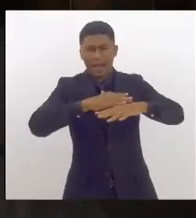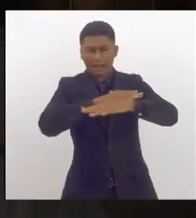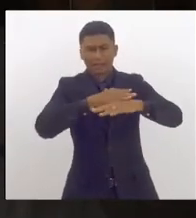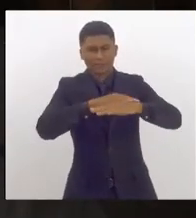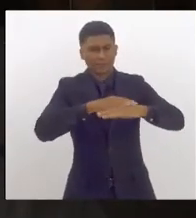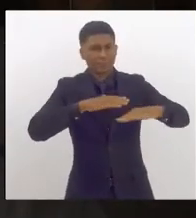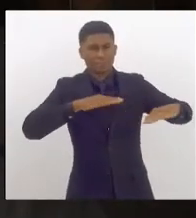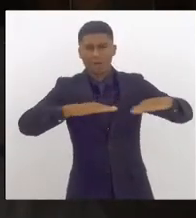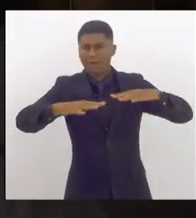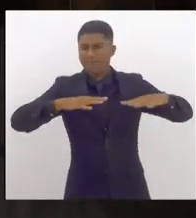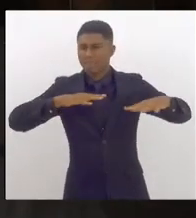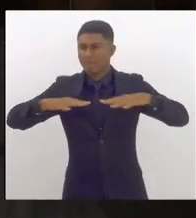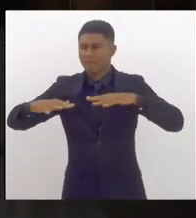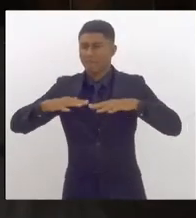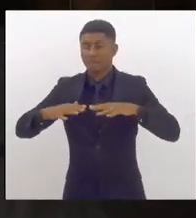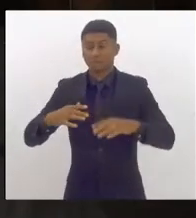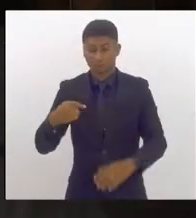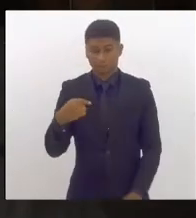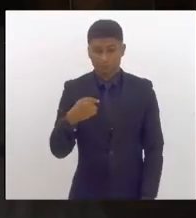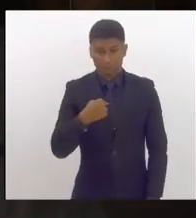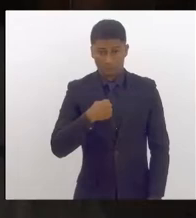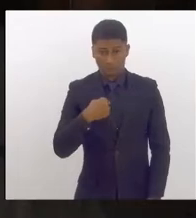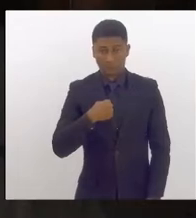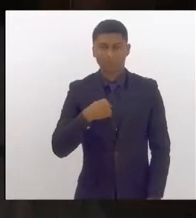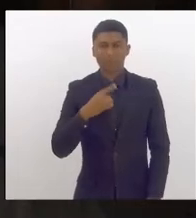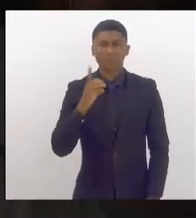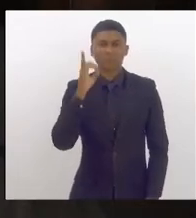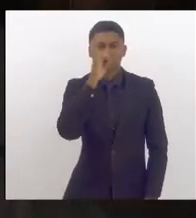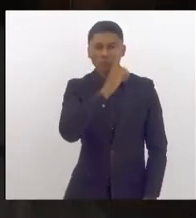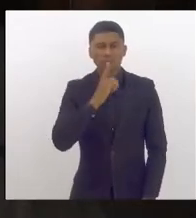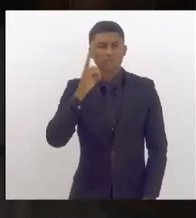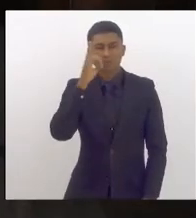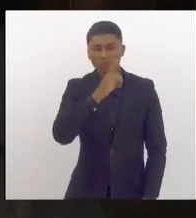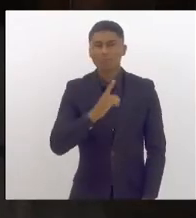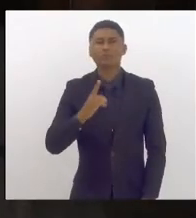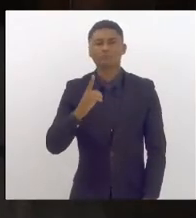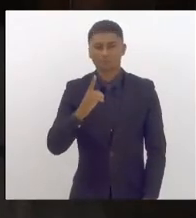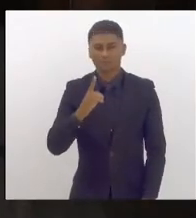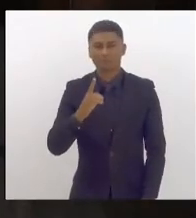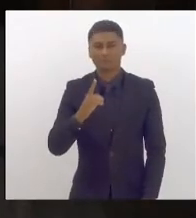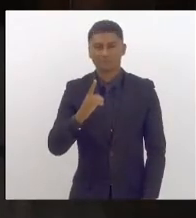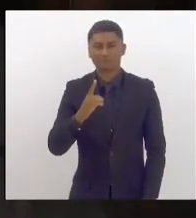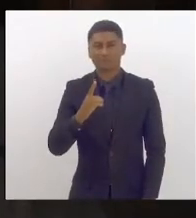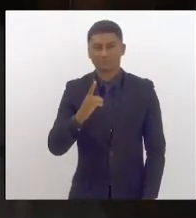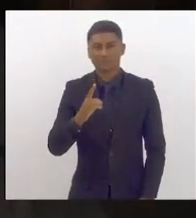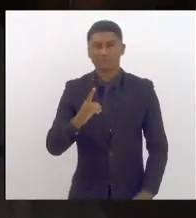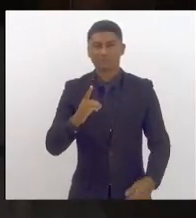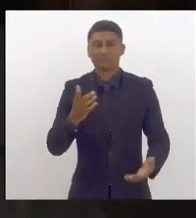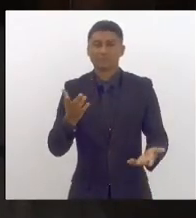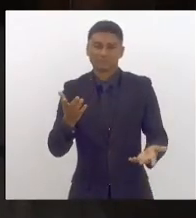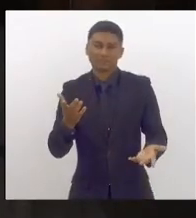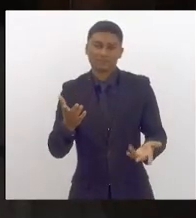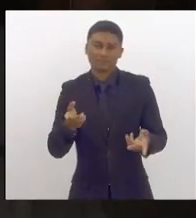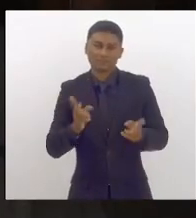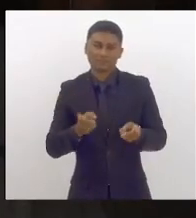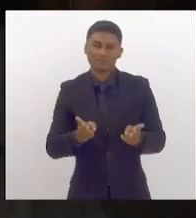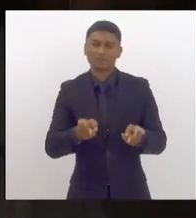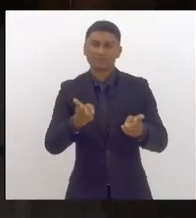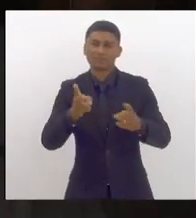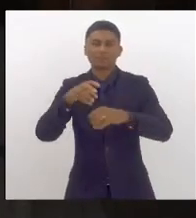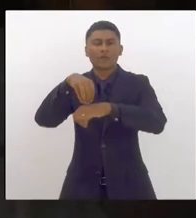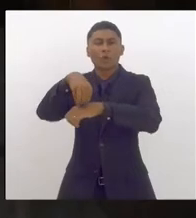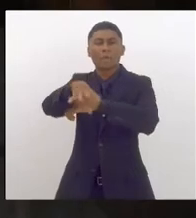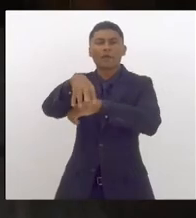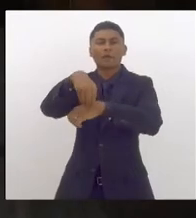na minha prática dominical noturna e sempre recomendar um livro uma leitura o que